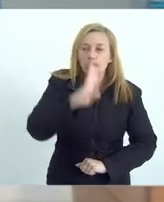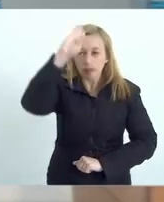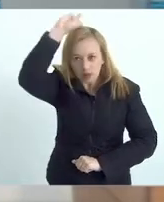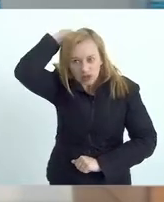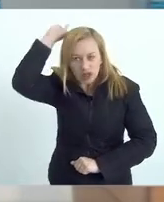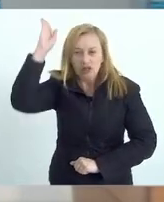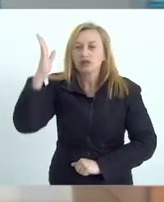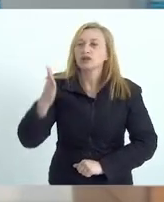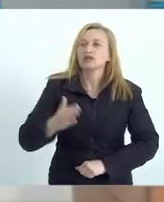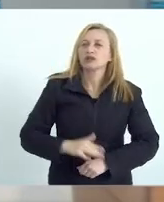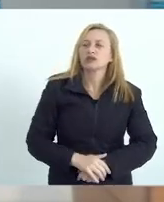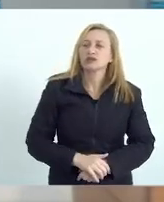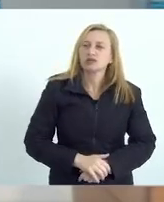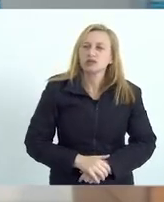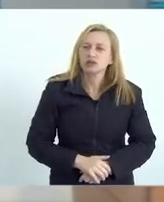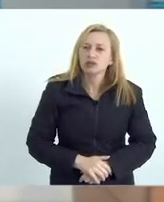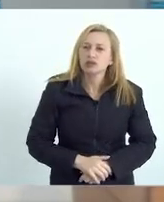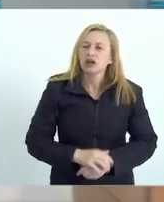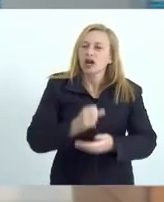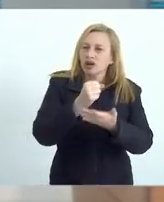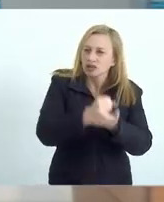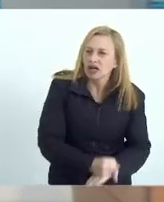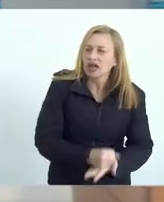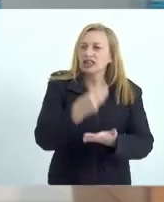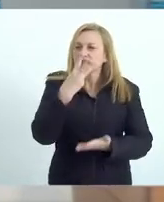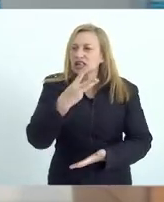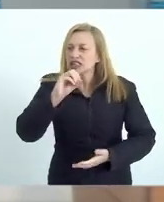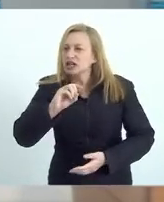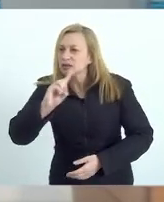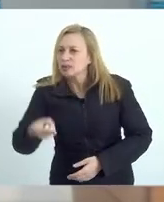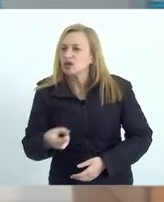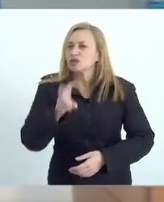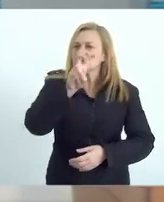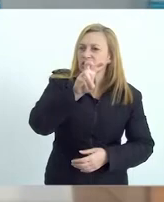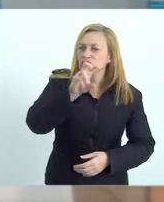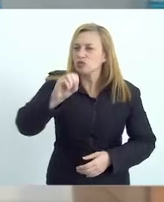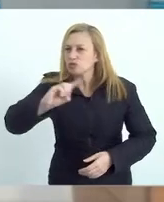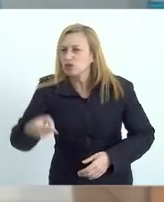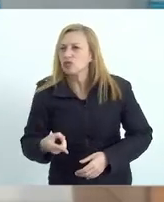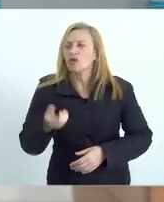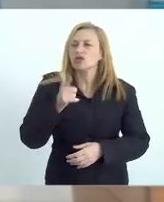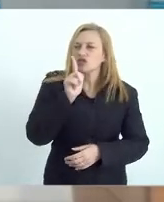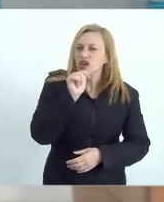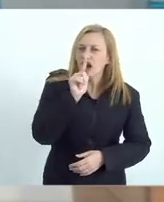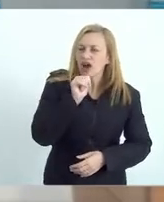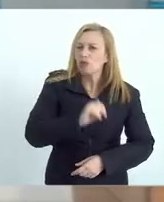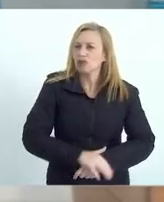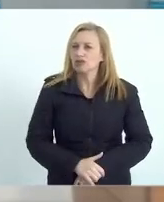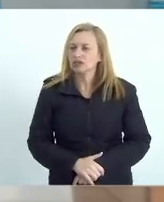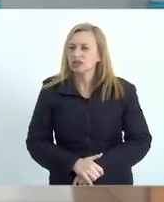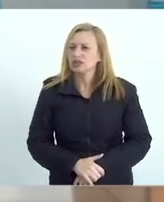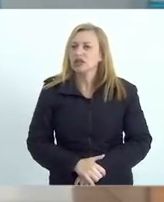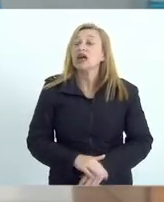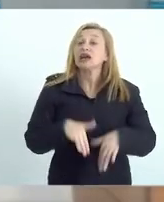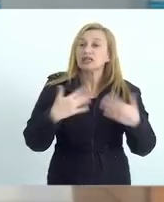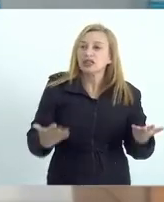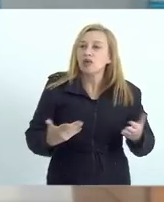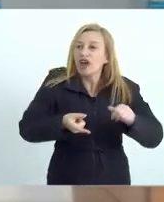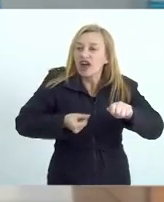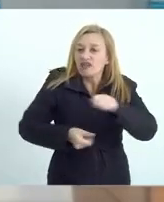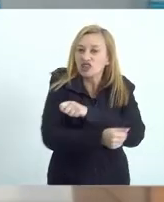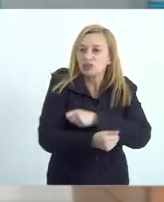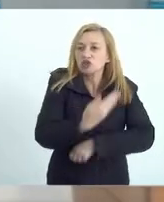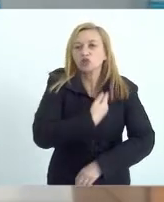aguentar o transporte de 30 mil 6 mil cinco mil quatro mil litros de águas então isso aí é